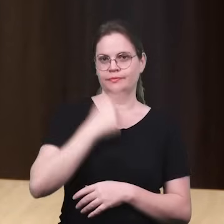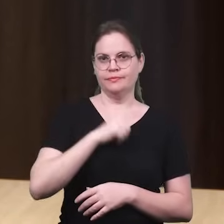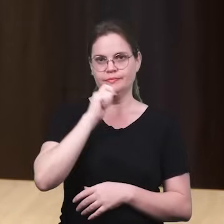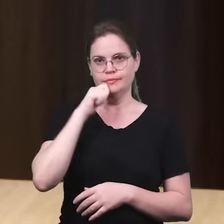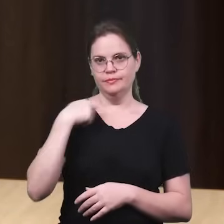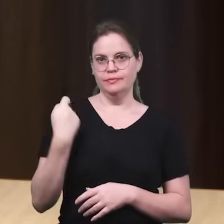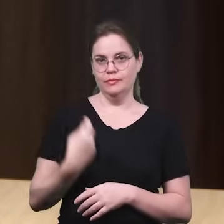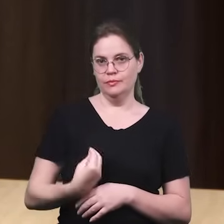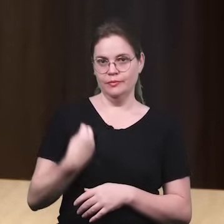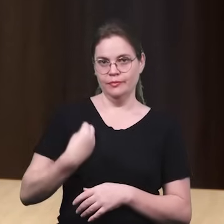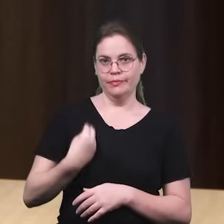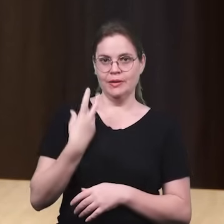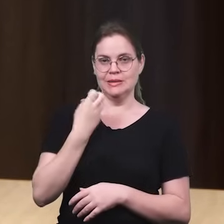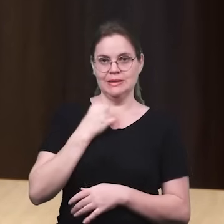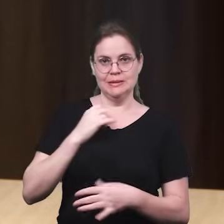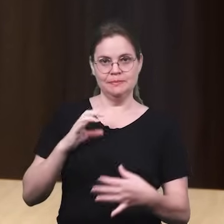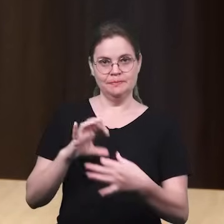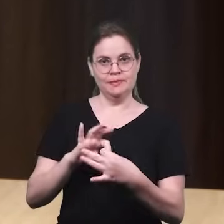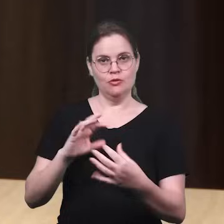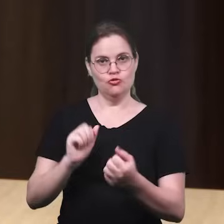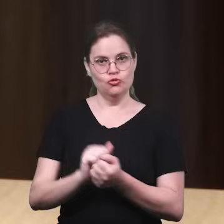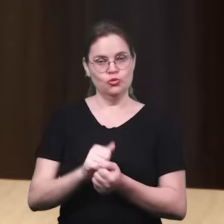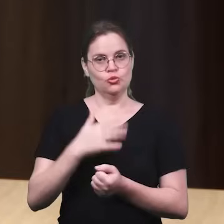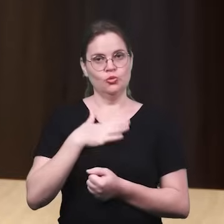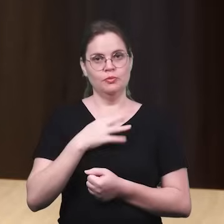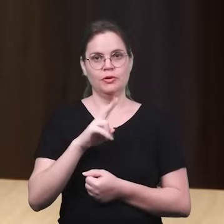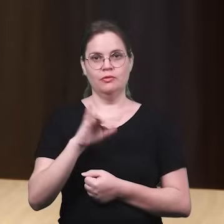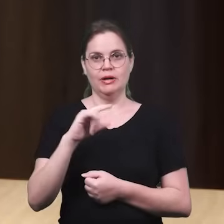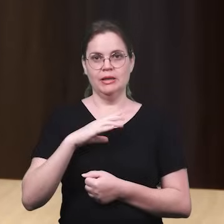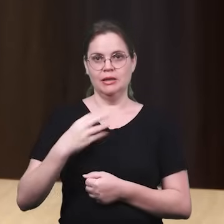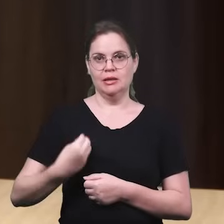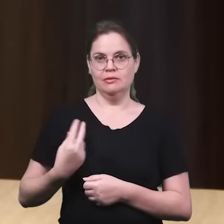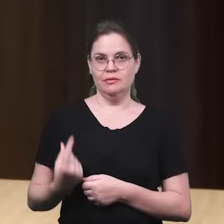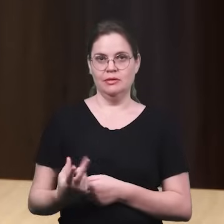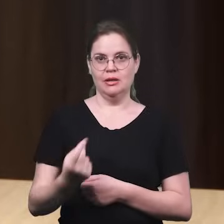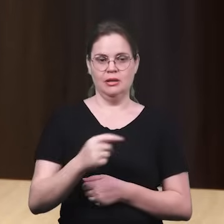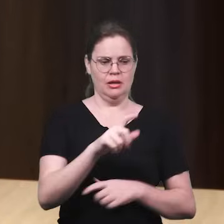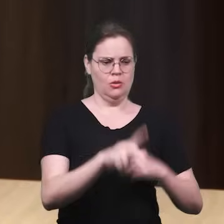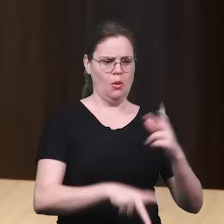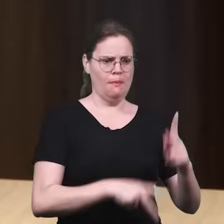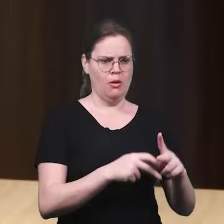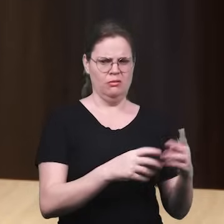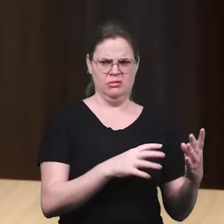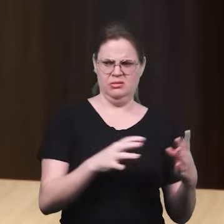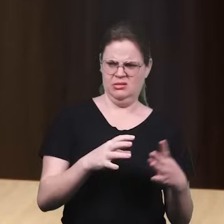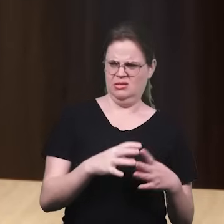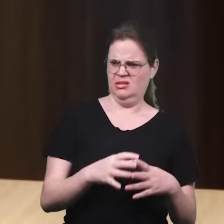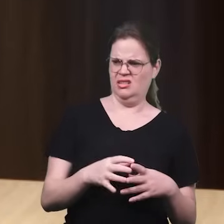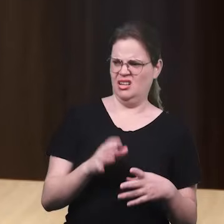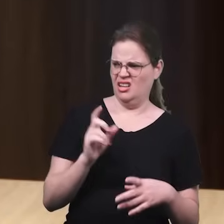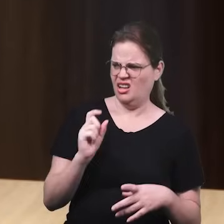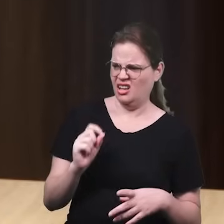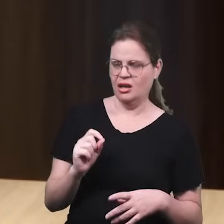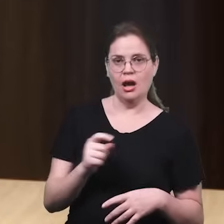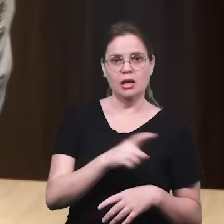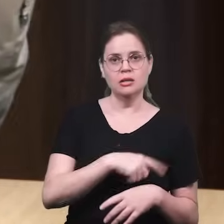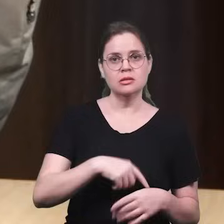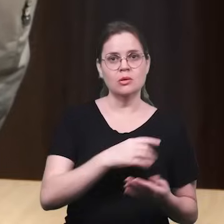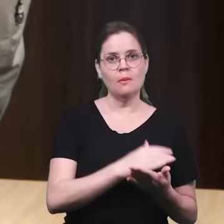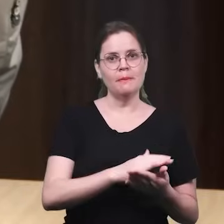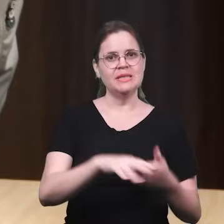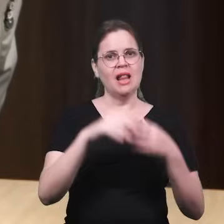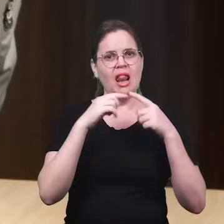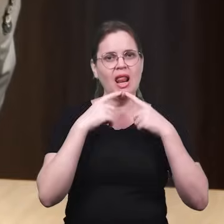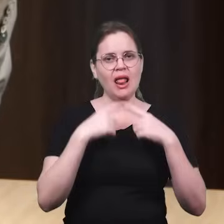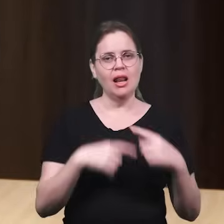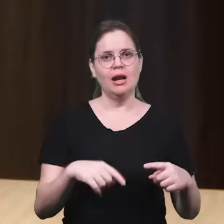alimentar dele, tem a vida eterna, Amém. muitos Amém. se escandalizaram. Todo mundo. Eles começaram a murmurar também, assim como